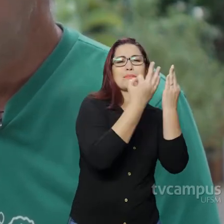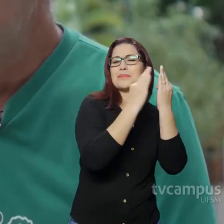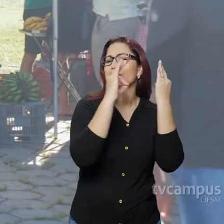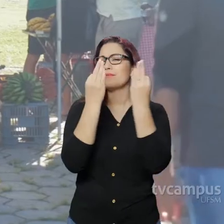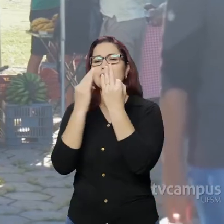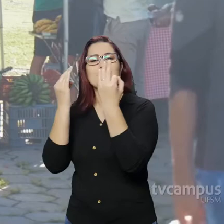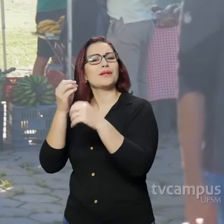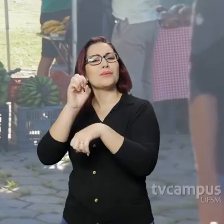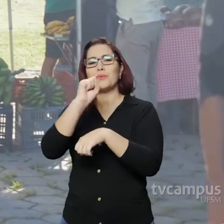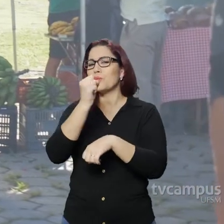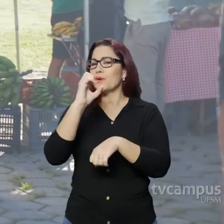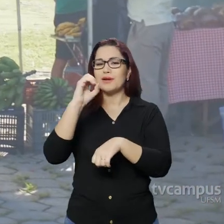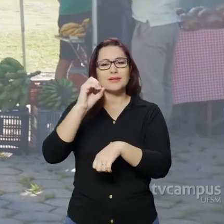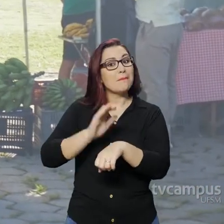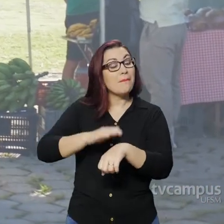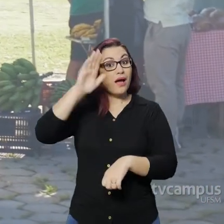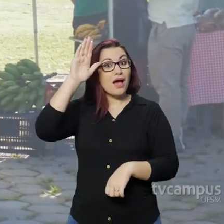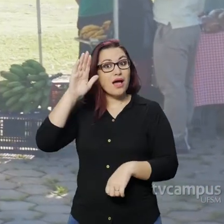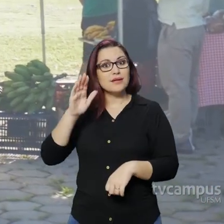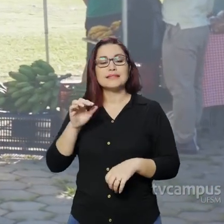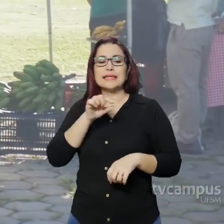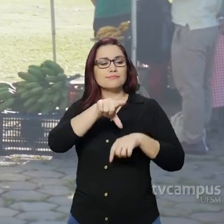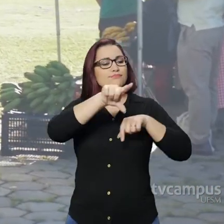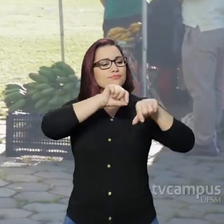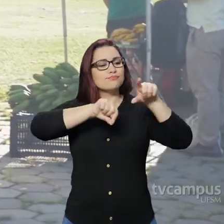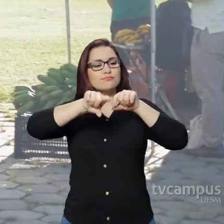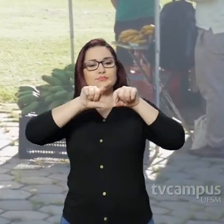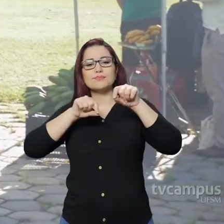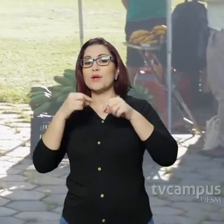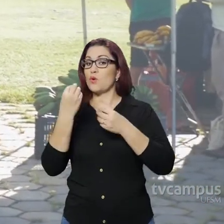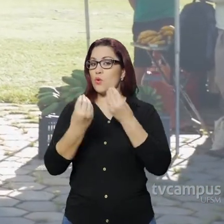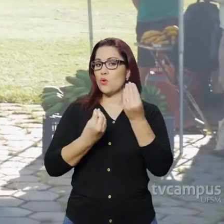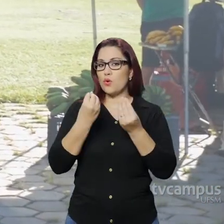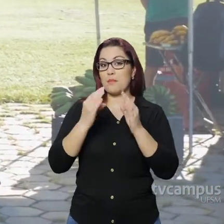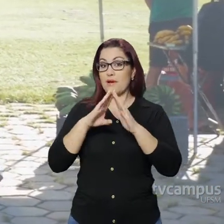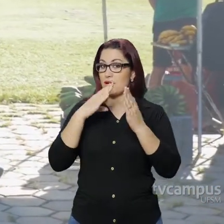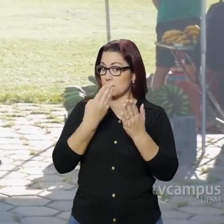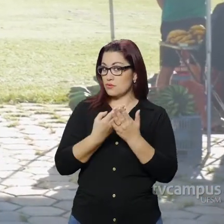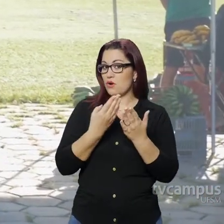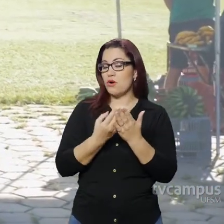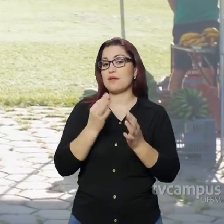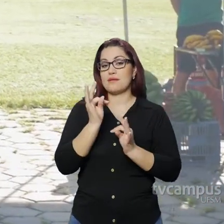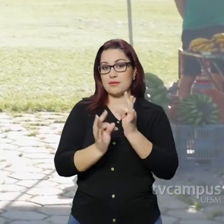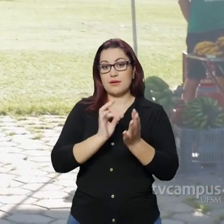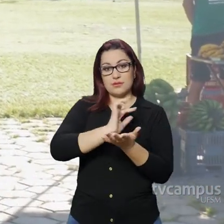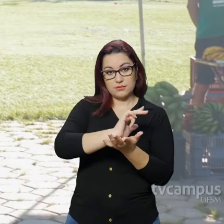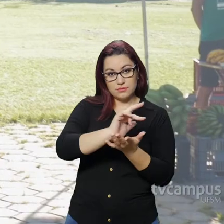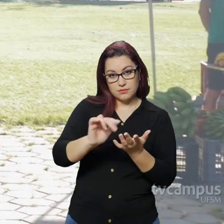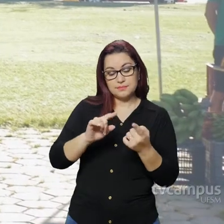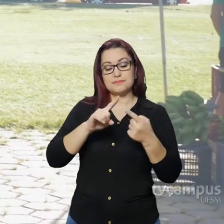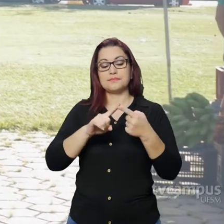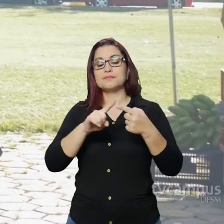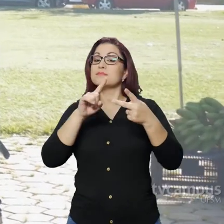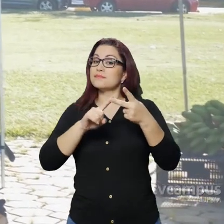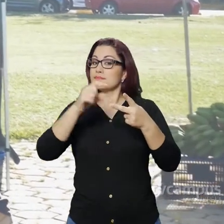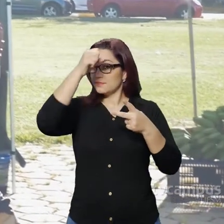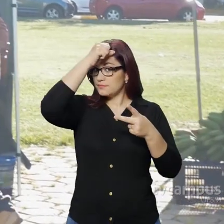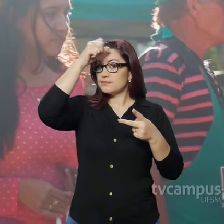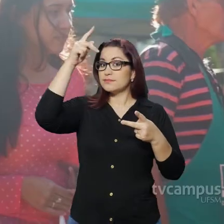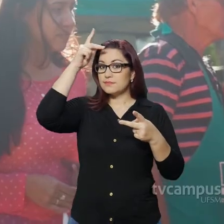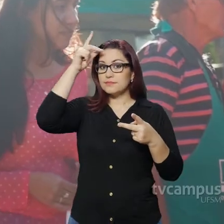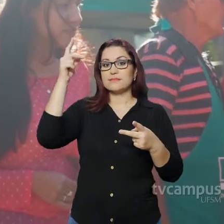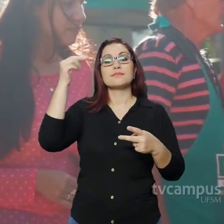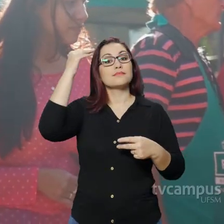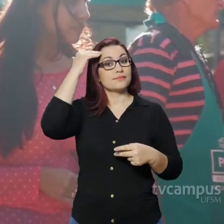20. Pelo colégio, aí era um colégio politécnico, Prefeitura de Santa Maria e a Emater, se eu não me engano.